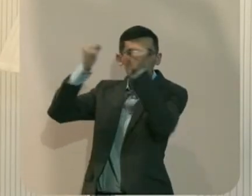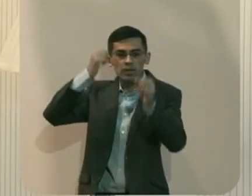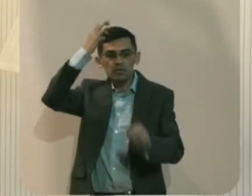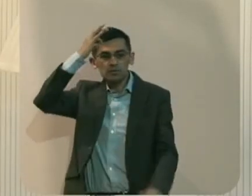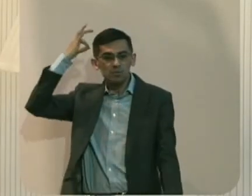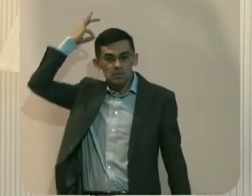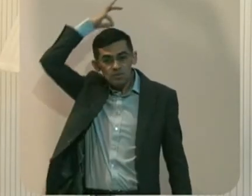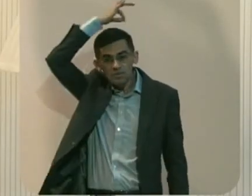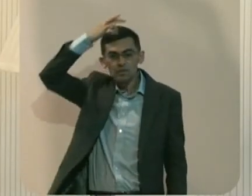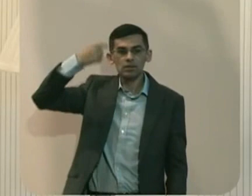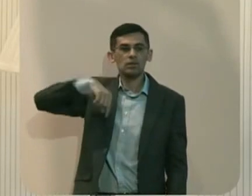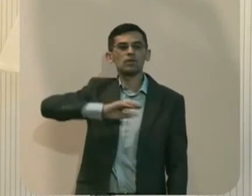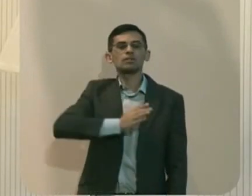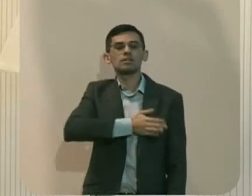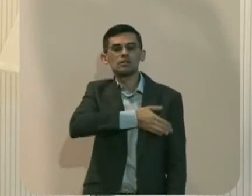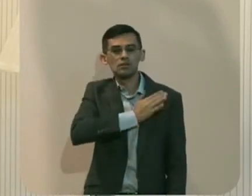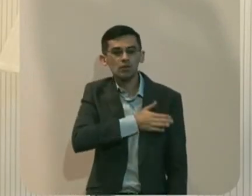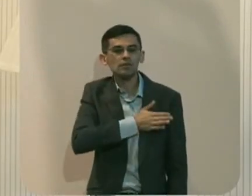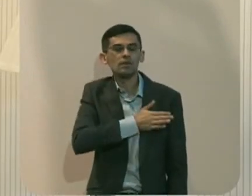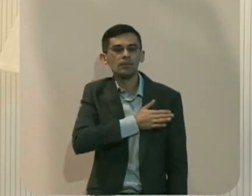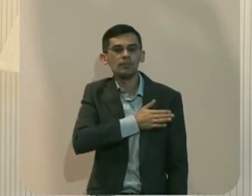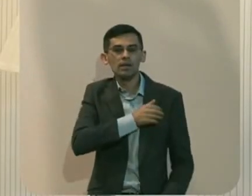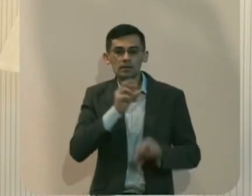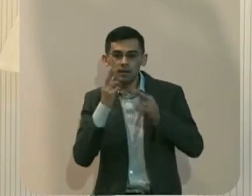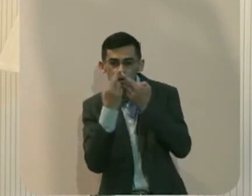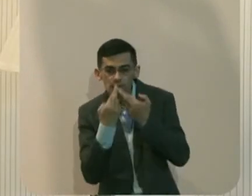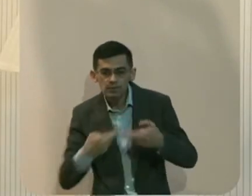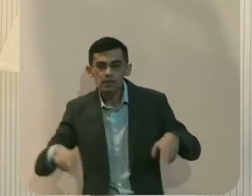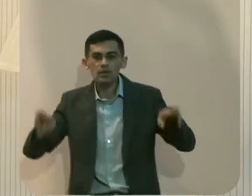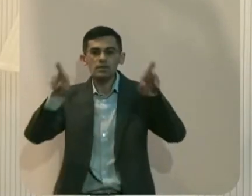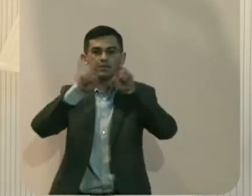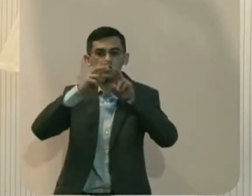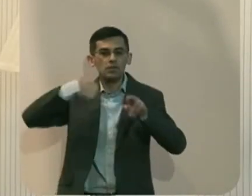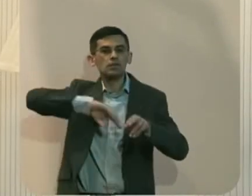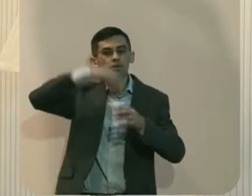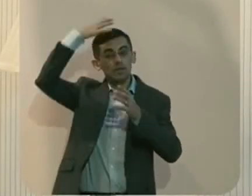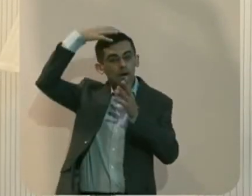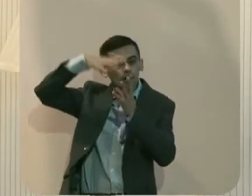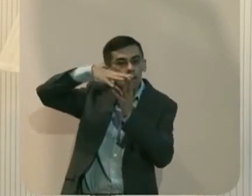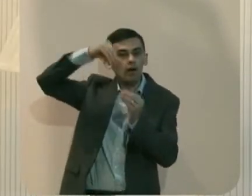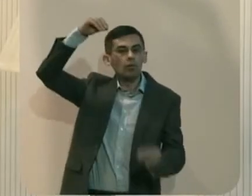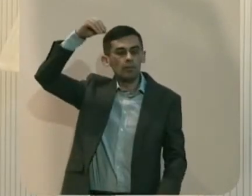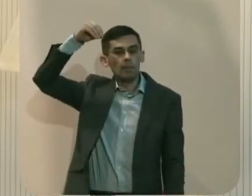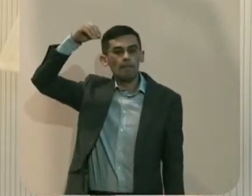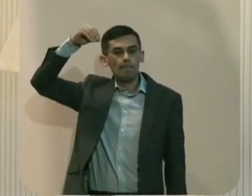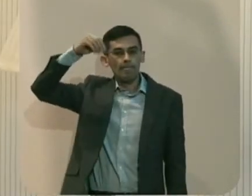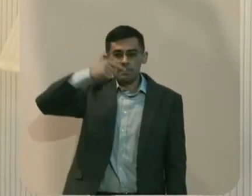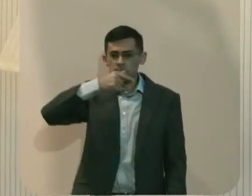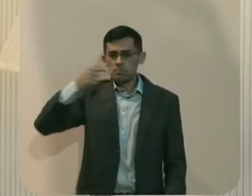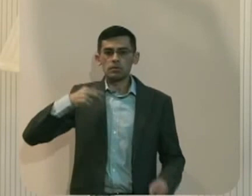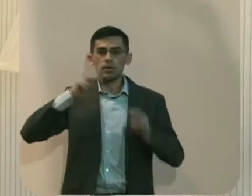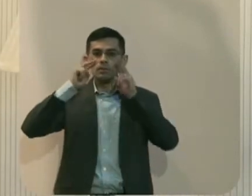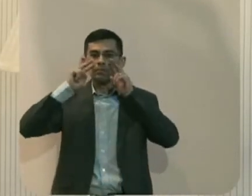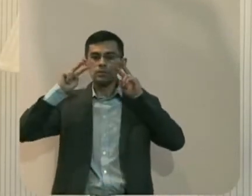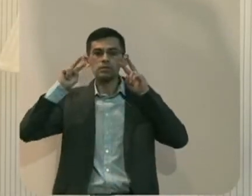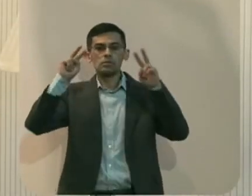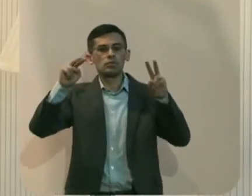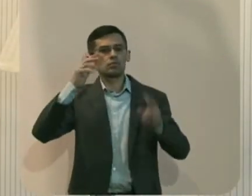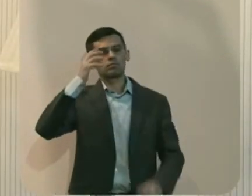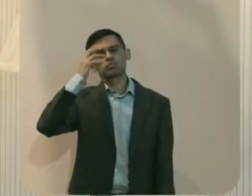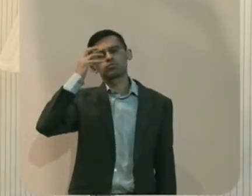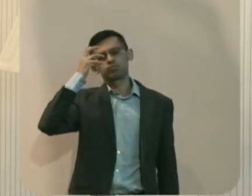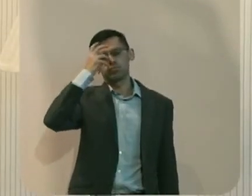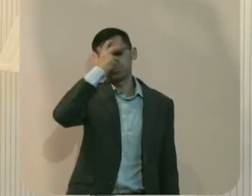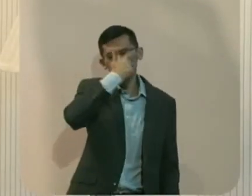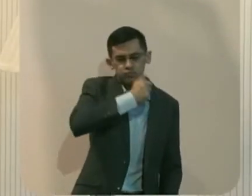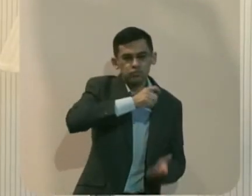na nossa vida, da restauração na nossa alma. Eu recebi um testemunho muito